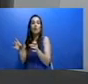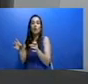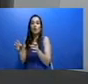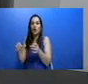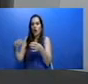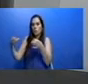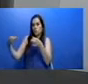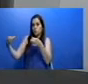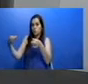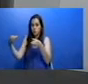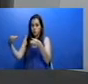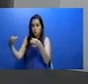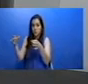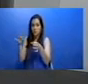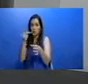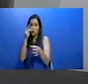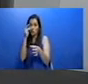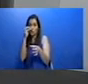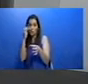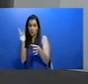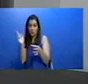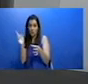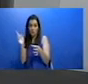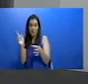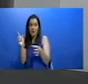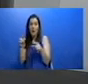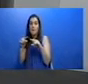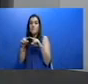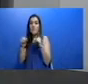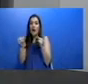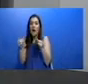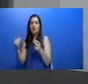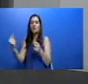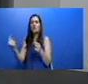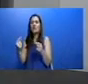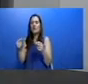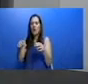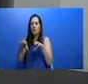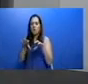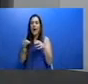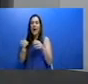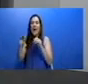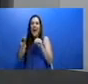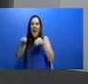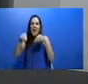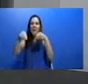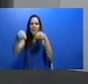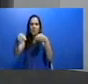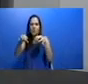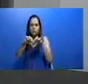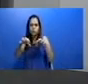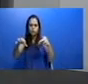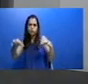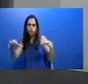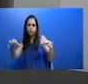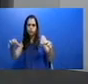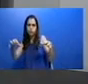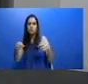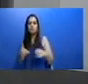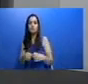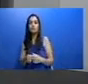nessa bandejinha aqui de geladeira, mas ela vem numa caixinha de papelão. Então, você encontra